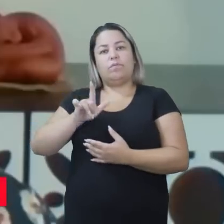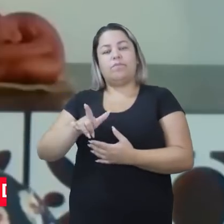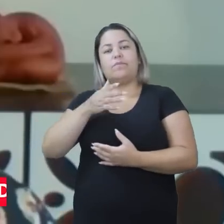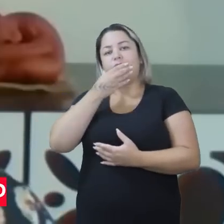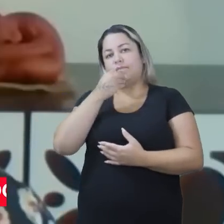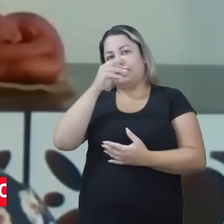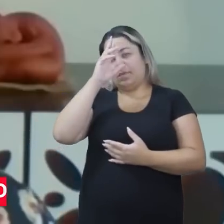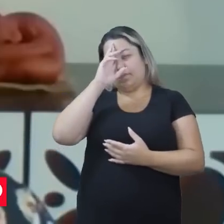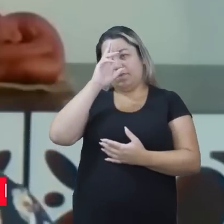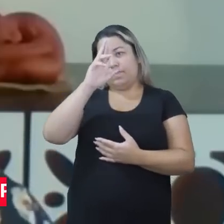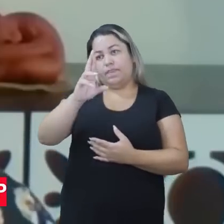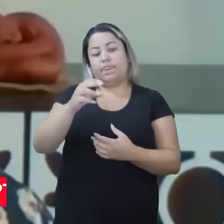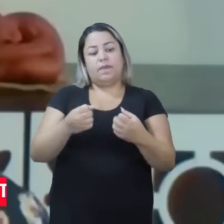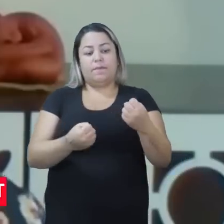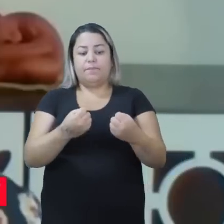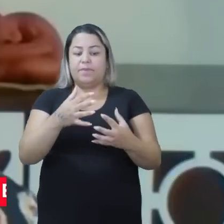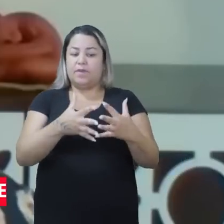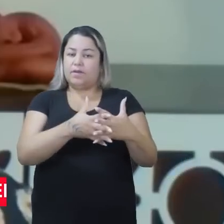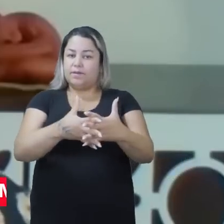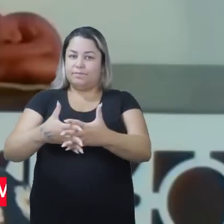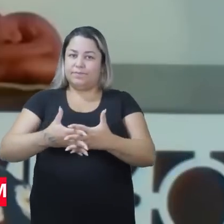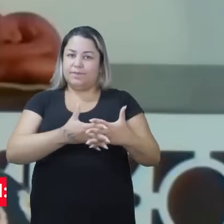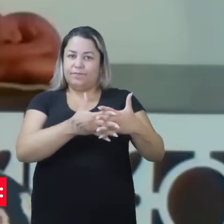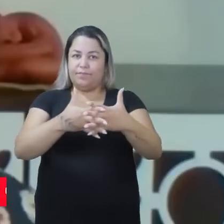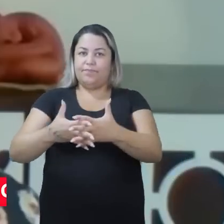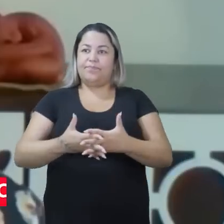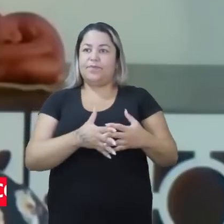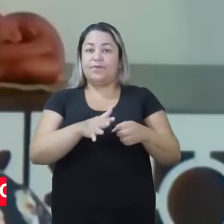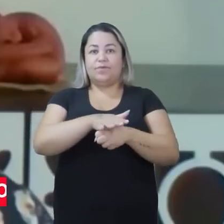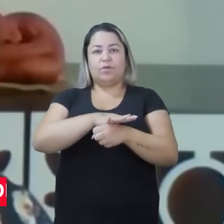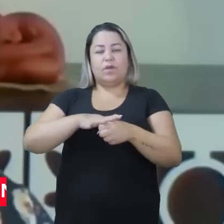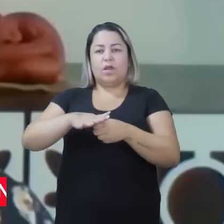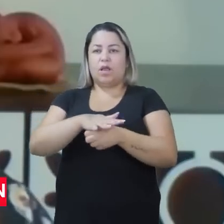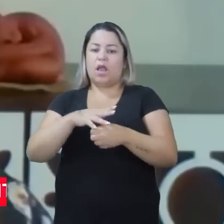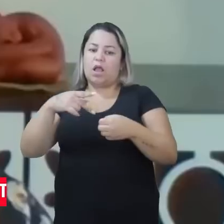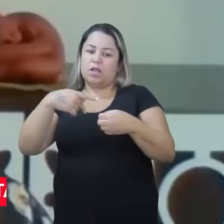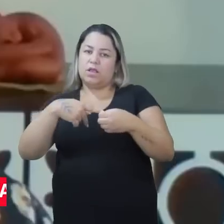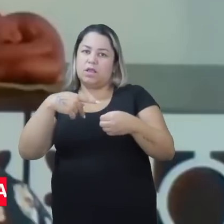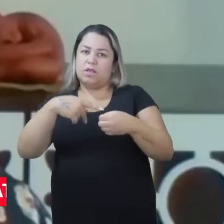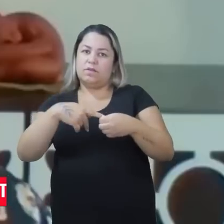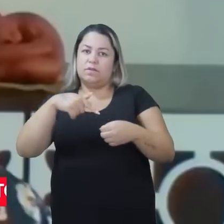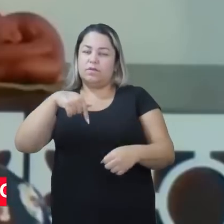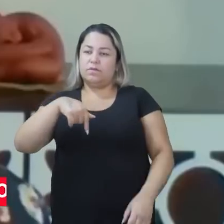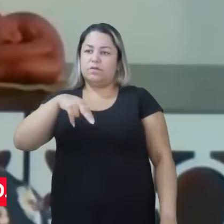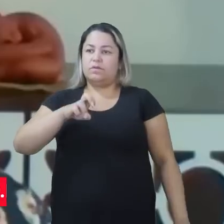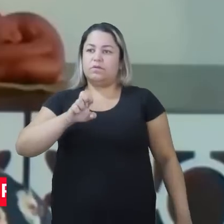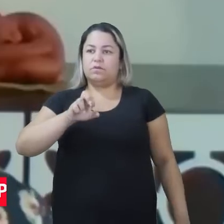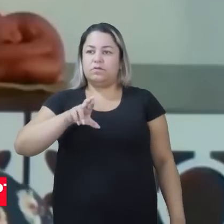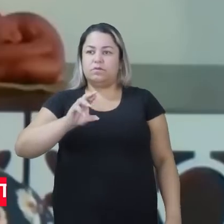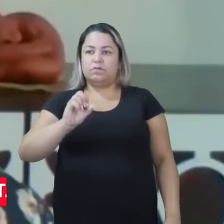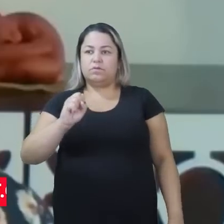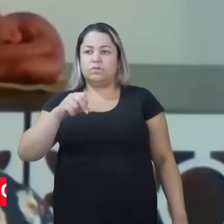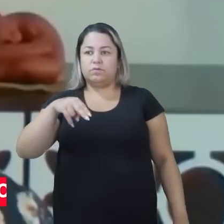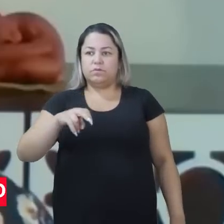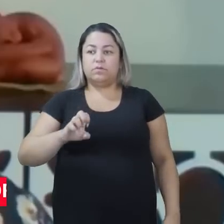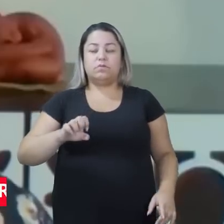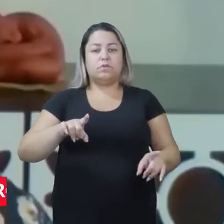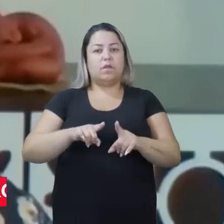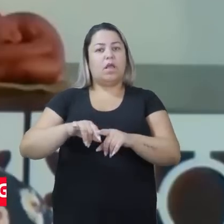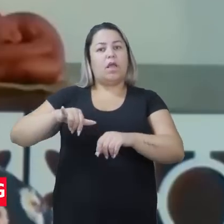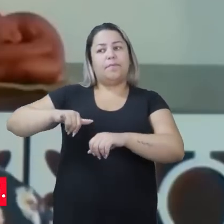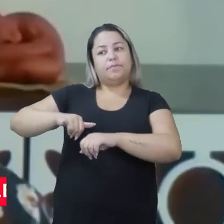que levou um caminhão cheio de querosene de aviação para a porta do aeroporto